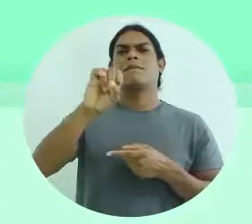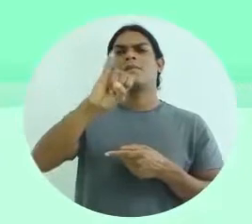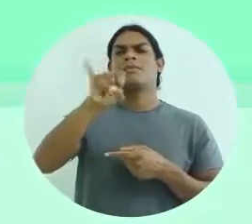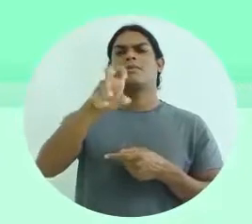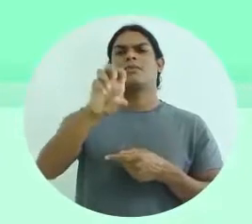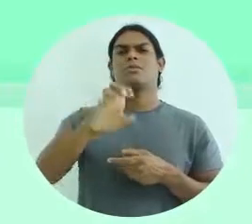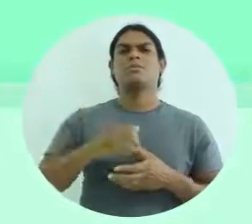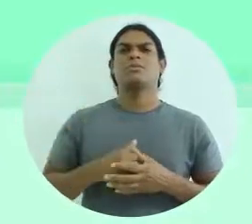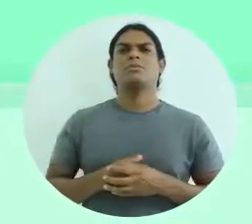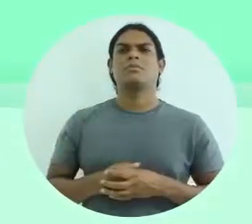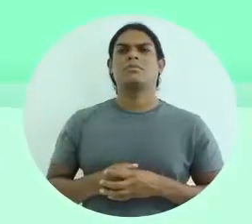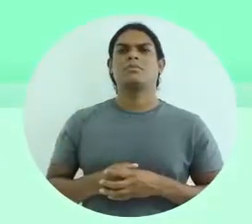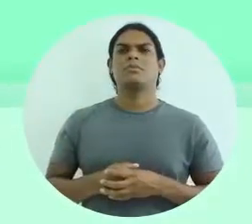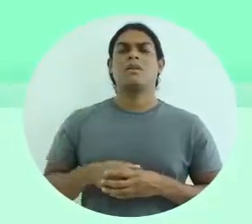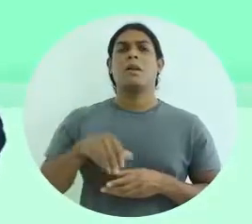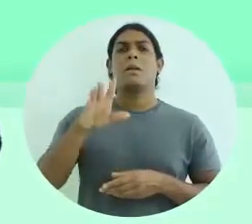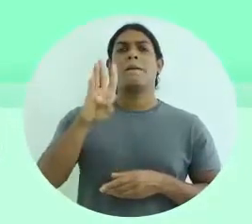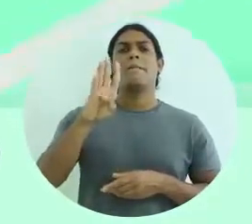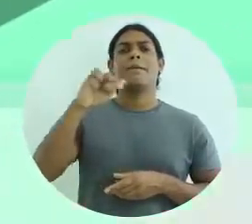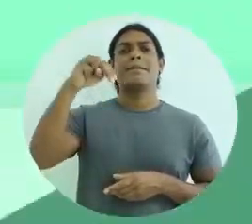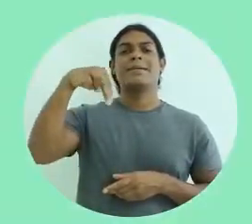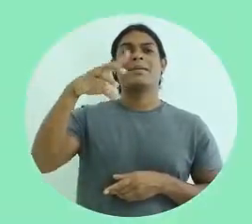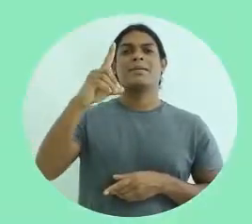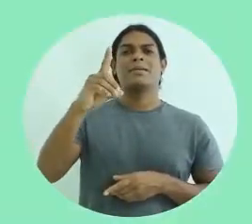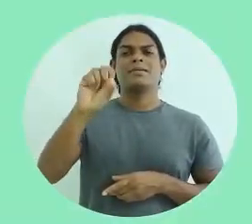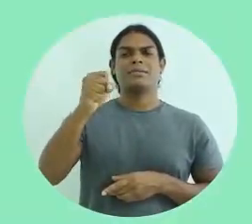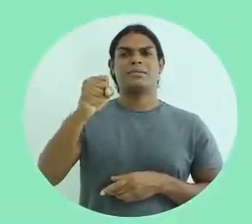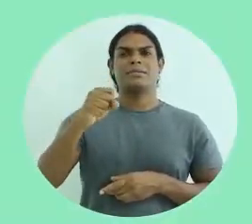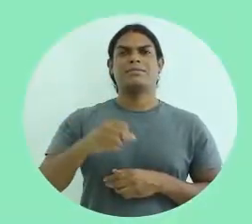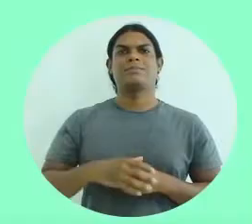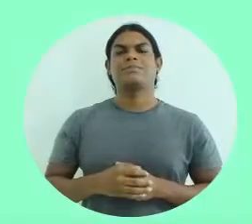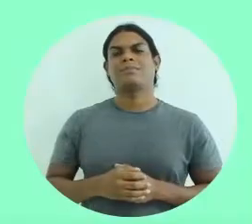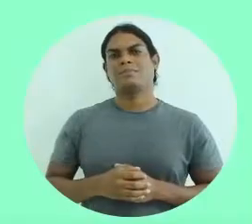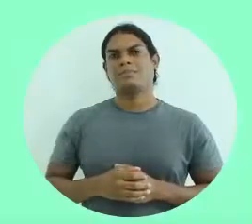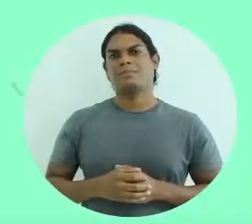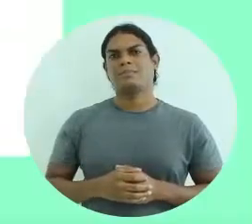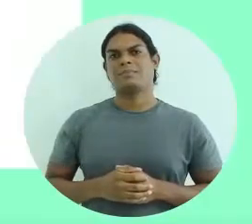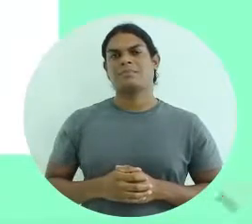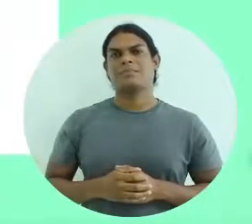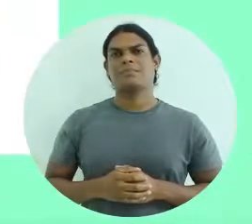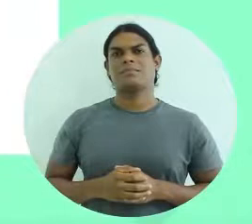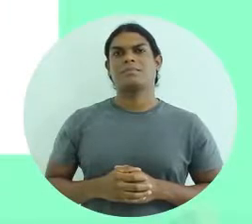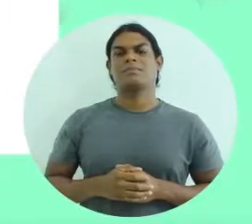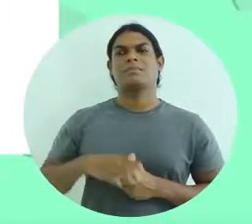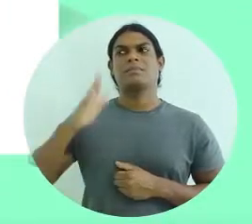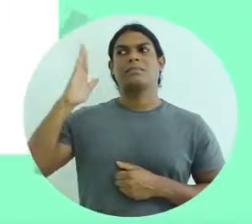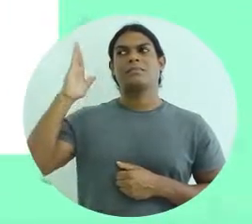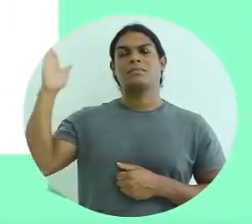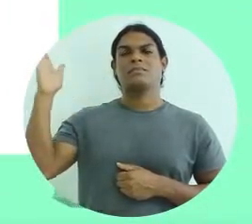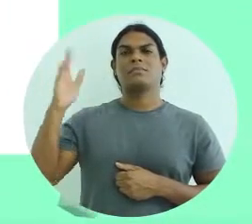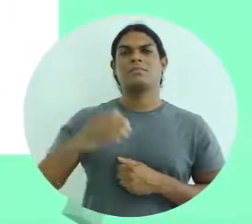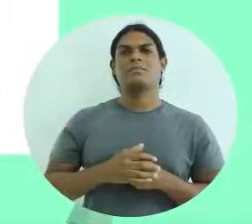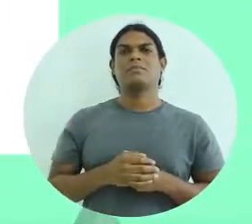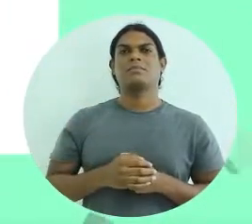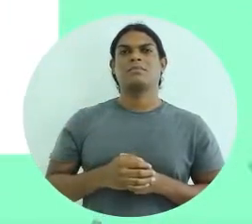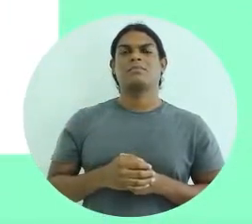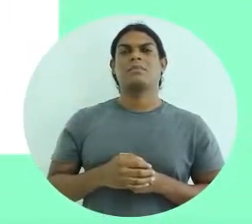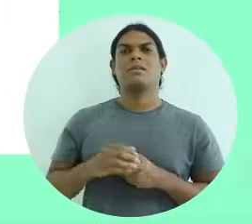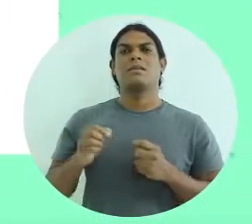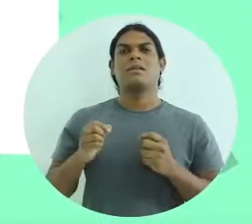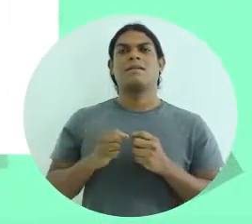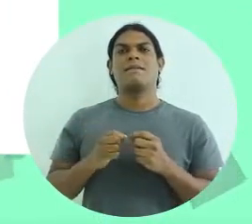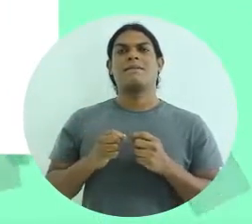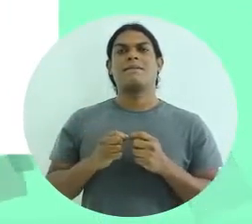melhor o BNDES-Exim. Como funciona o BNDES-Exim? Como o nome já diz, é um financiamento de créditos